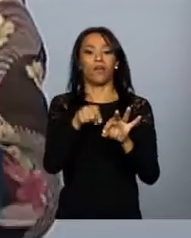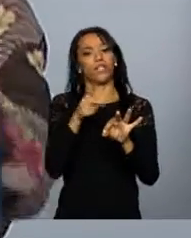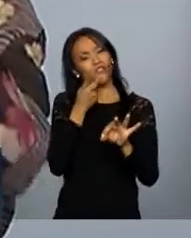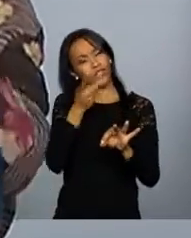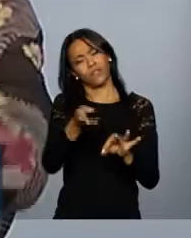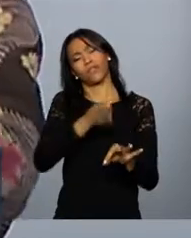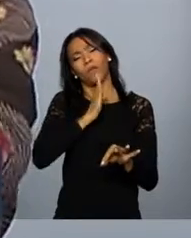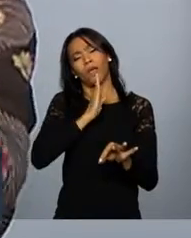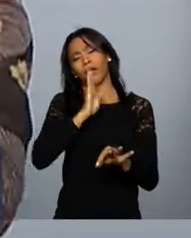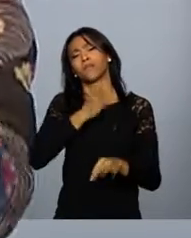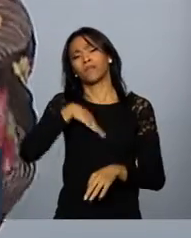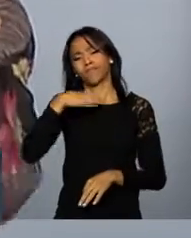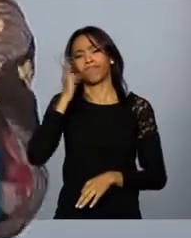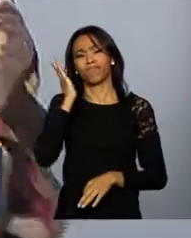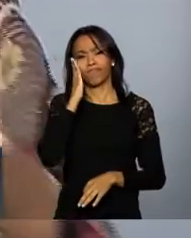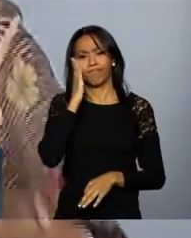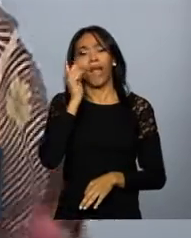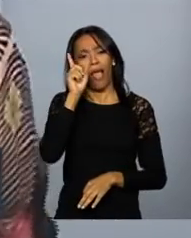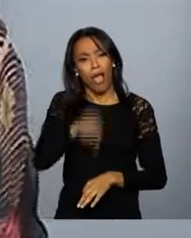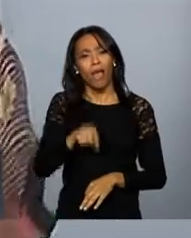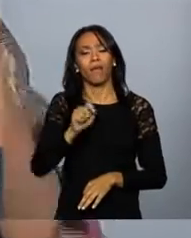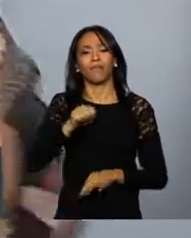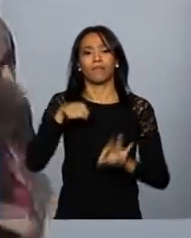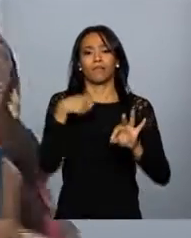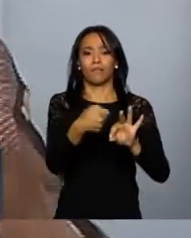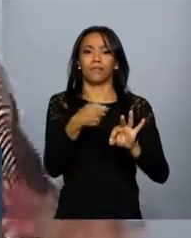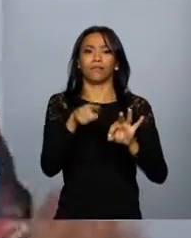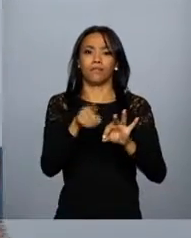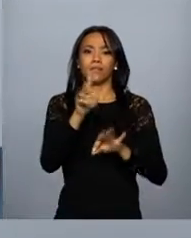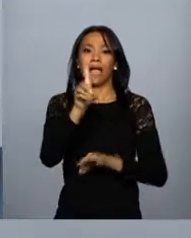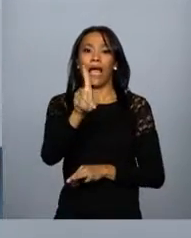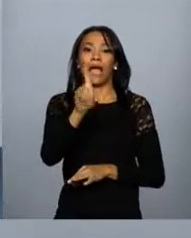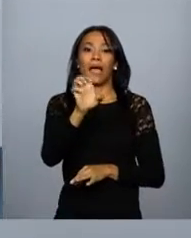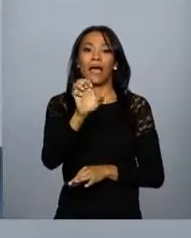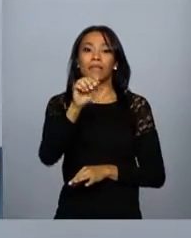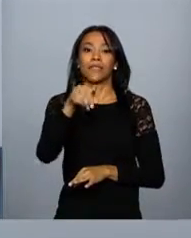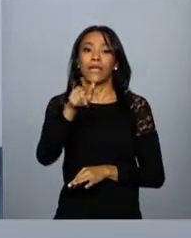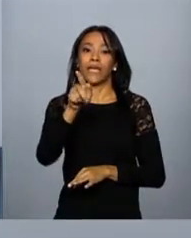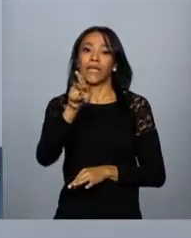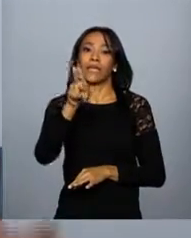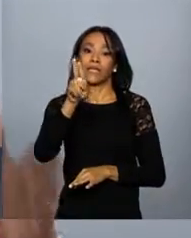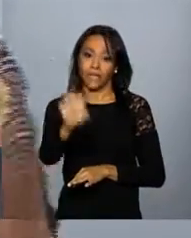vocês conhecem como mosquito da dengue, o mesmo mosquito da dengue.